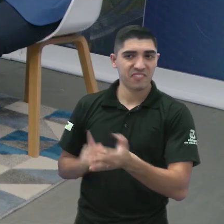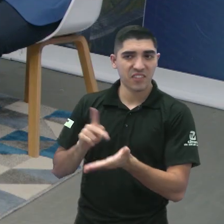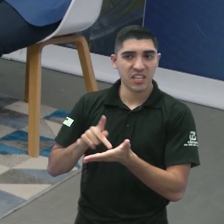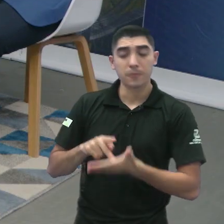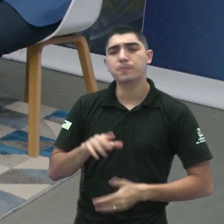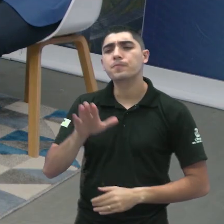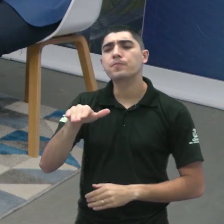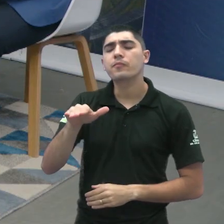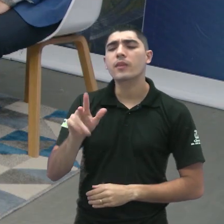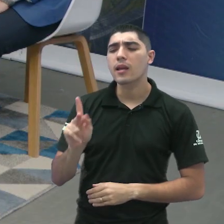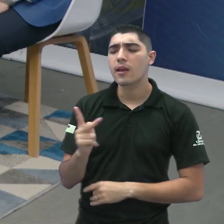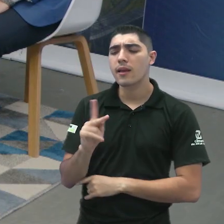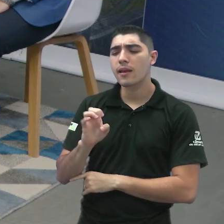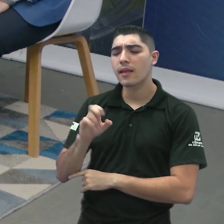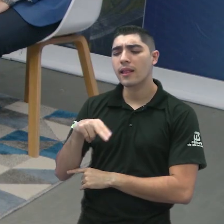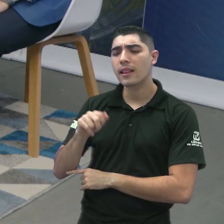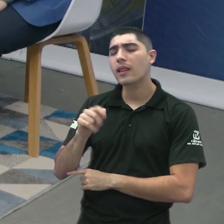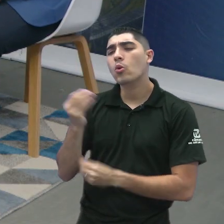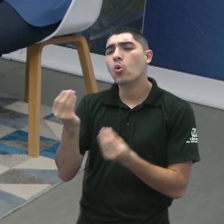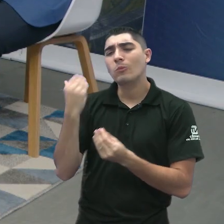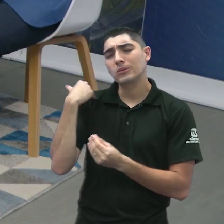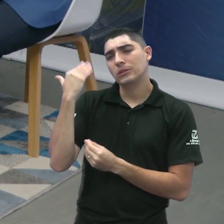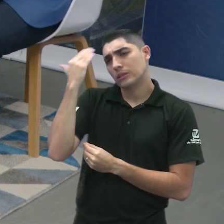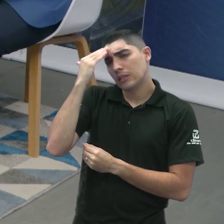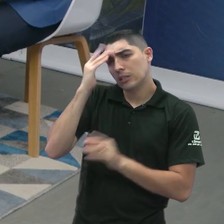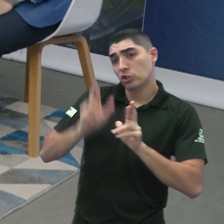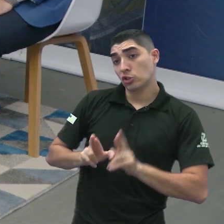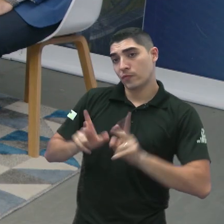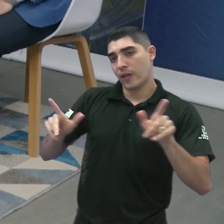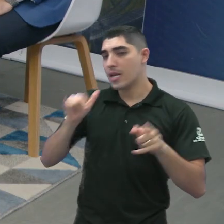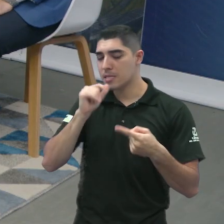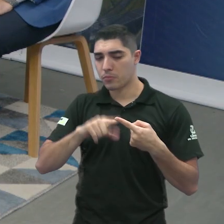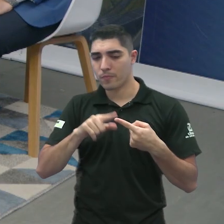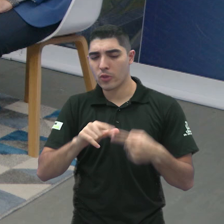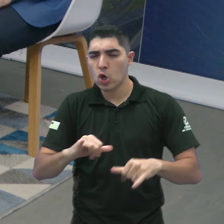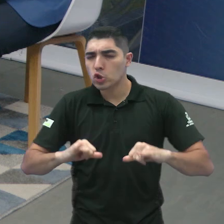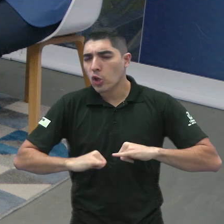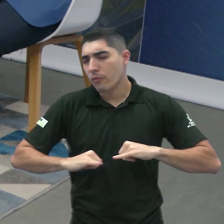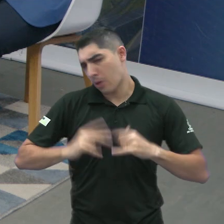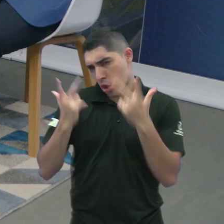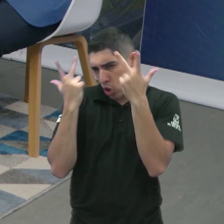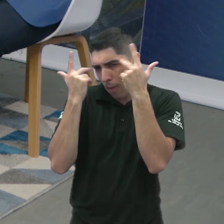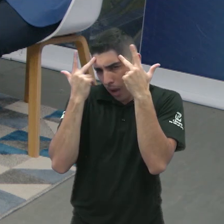como diferenciar um sofrimento emocional comum, parte da